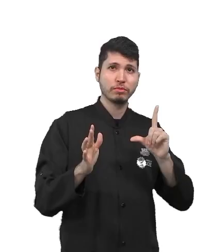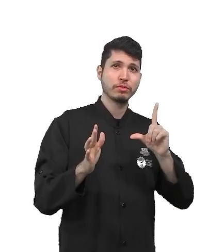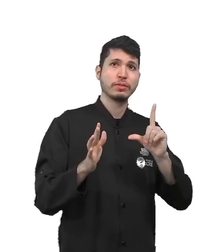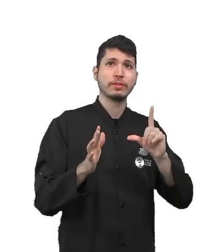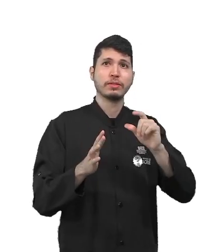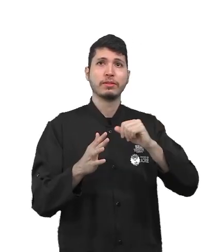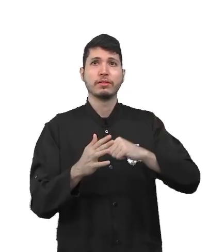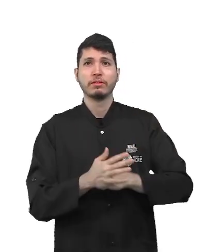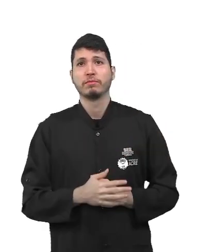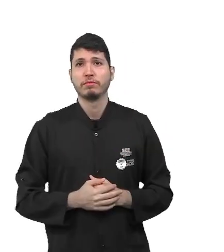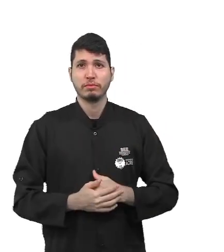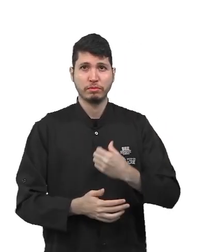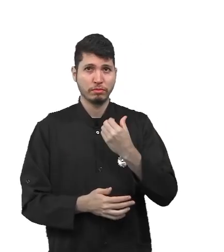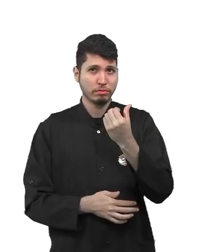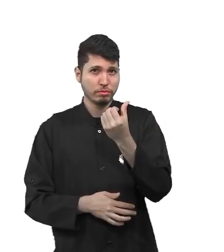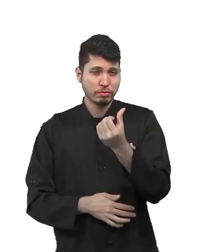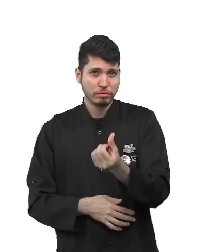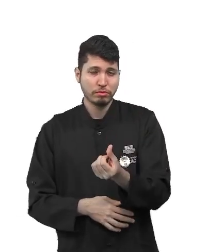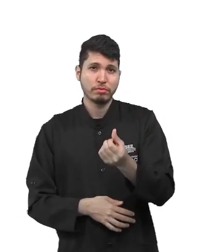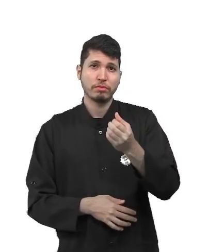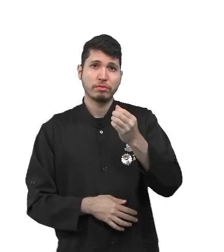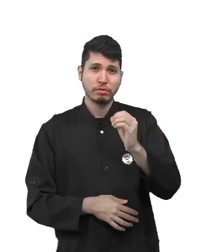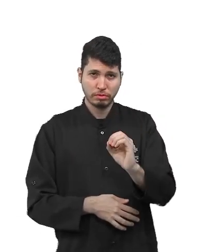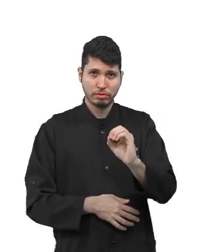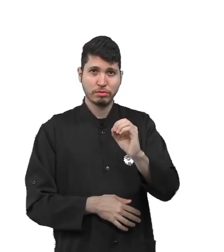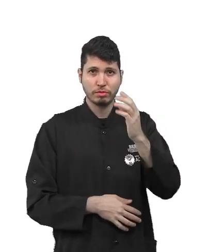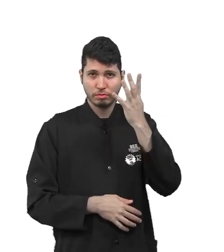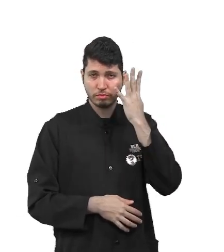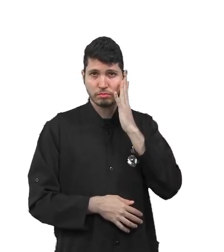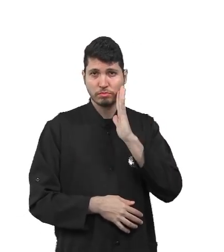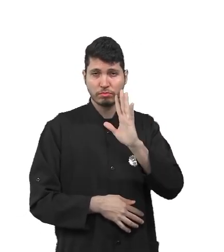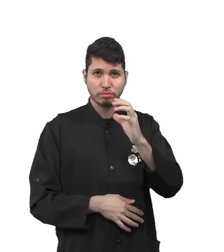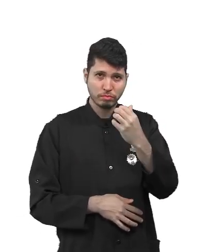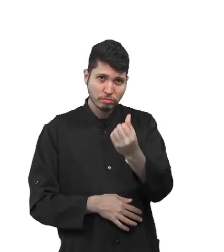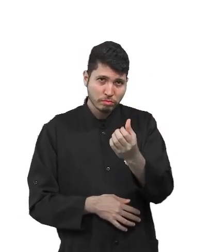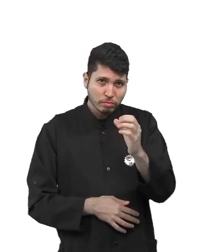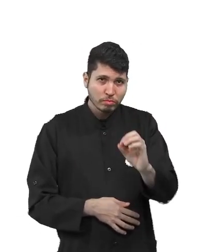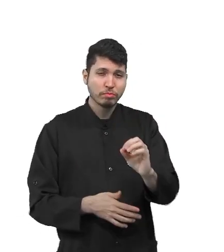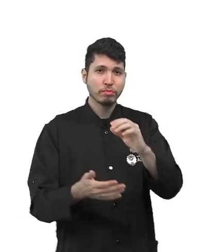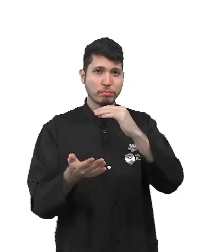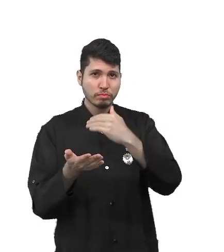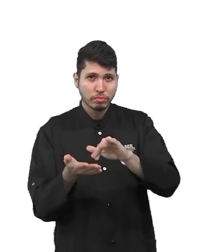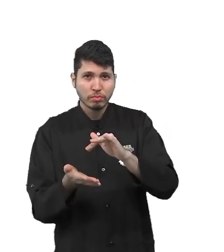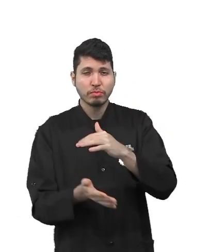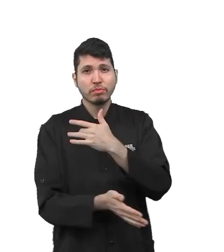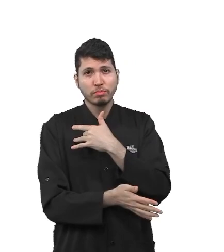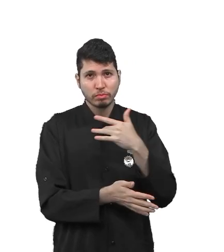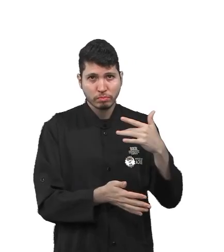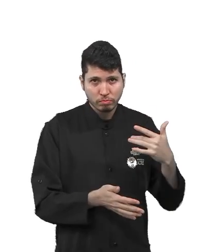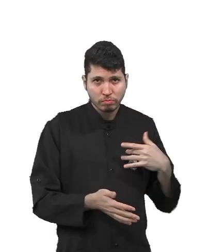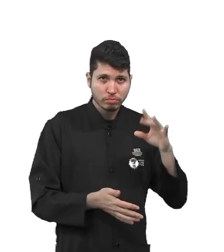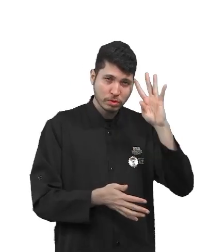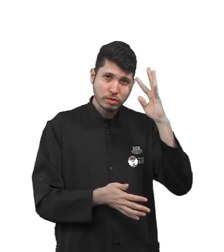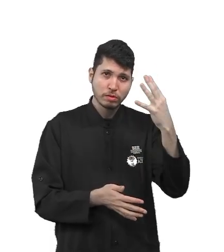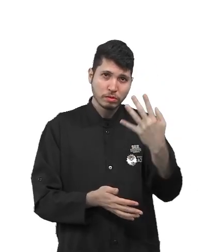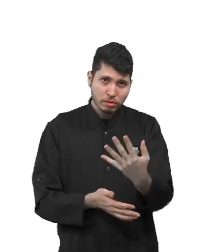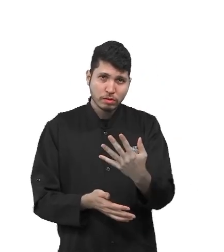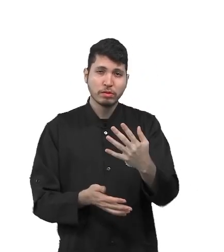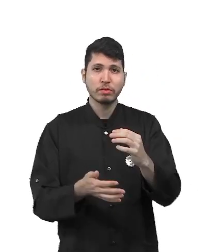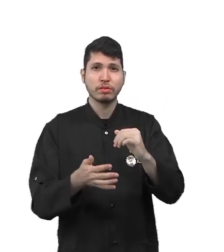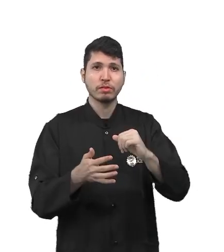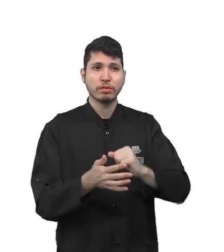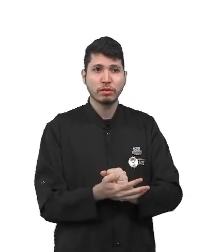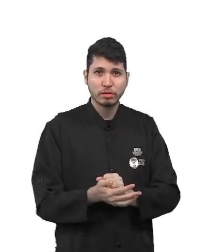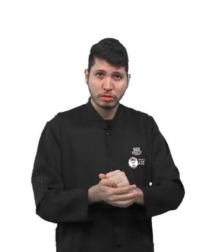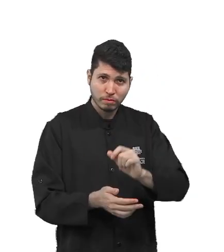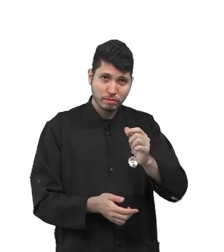válida para 60 primeiros dias da epidemia. A Secretaria de Saúde decidiu que uma segunda